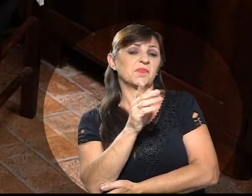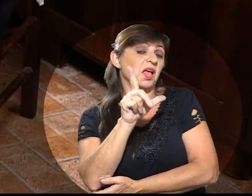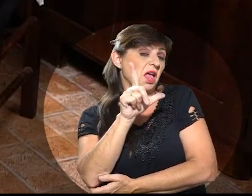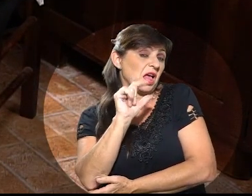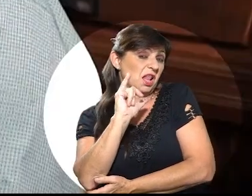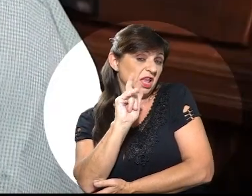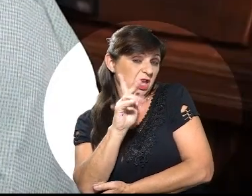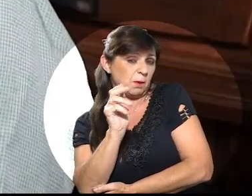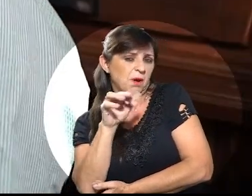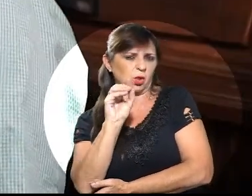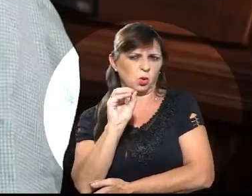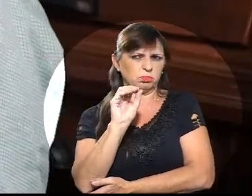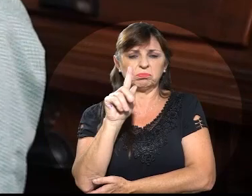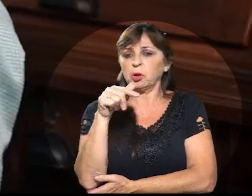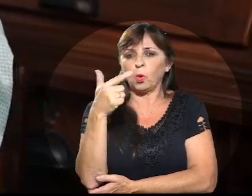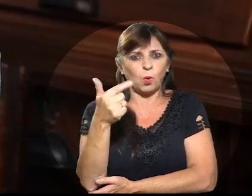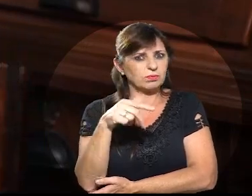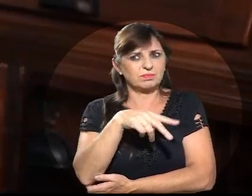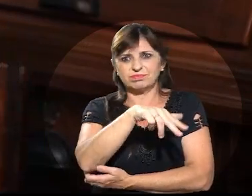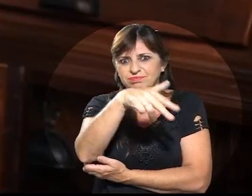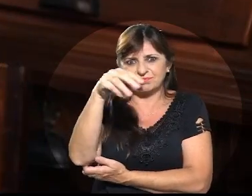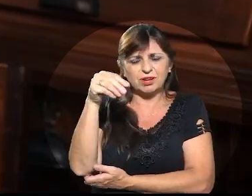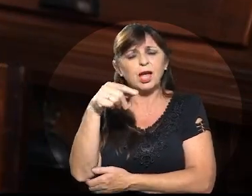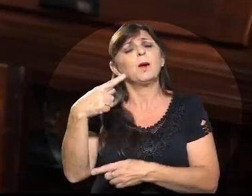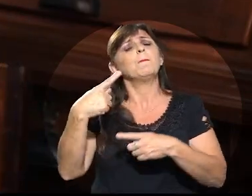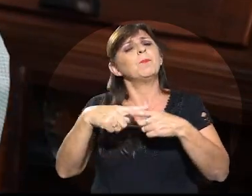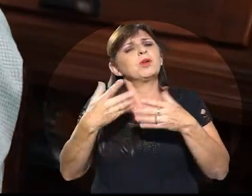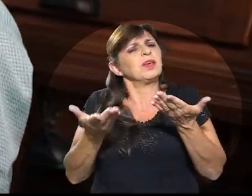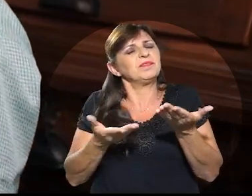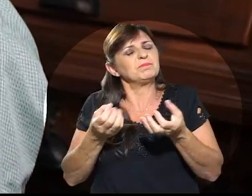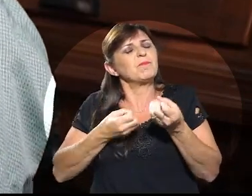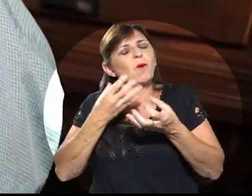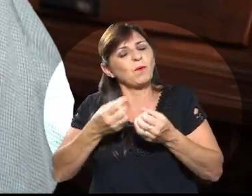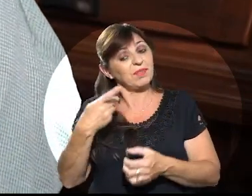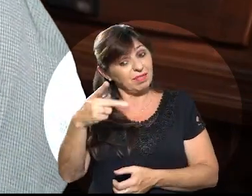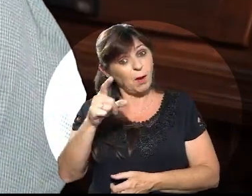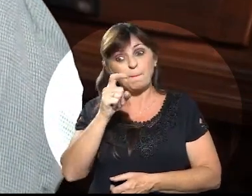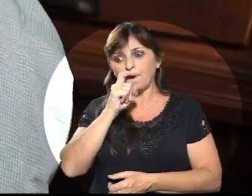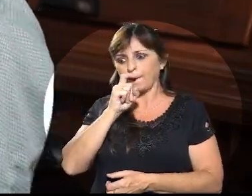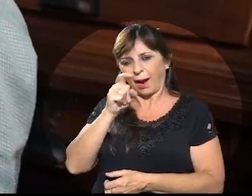vieram para cá. Eu sei que tu tens uma história do teu pai também, aqui na nossa região, no Alto